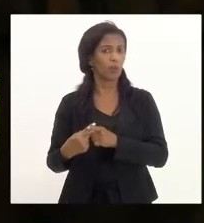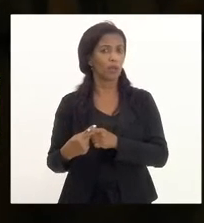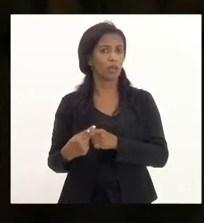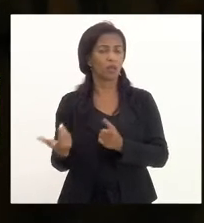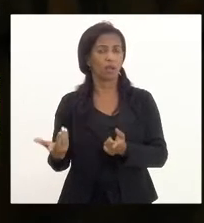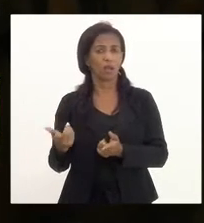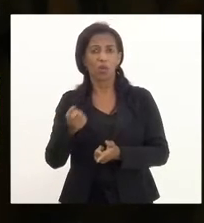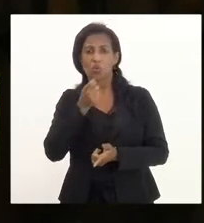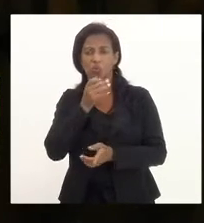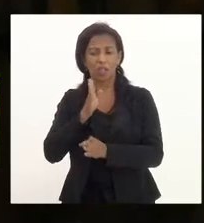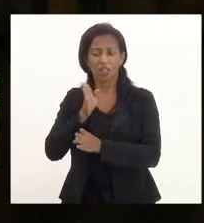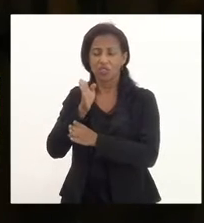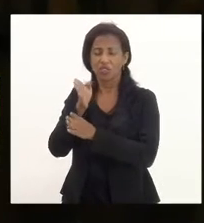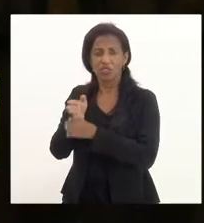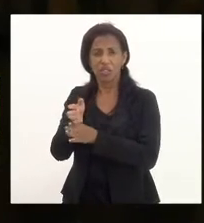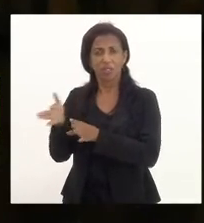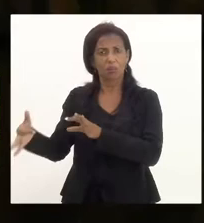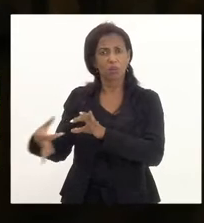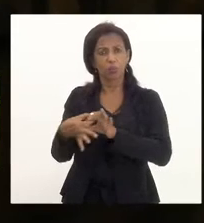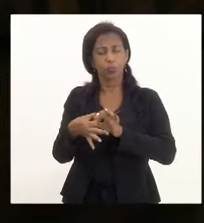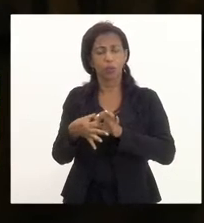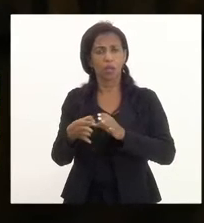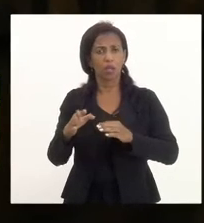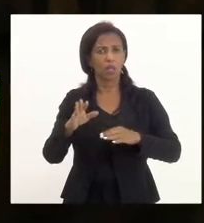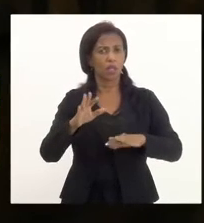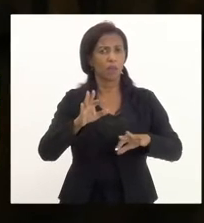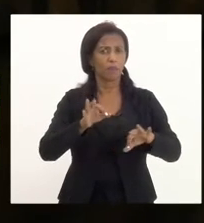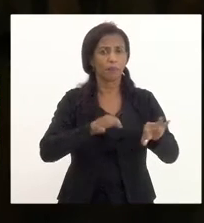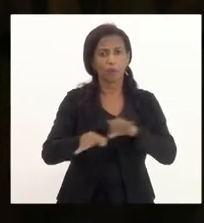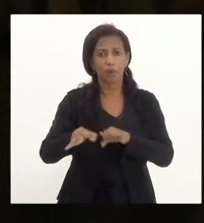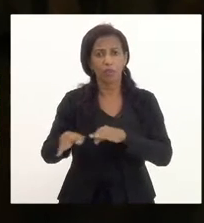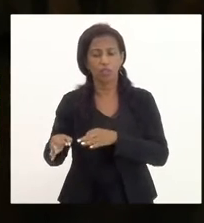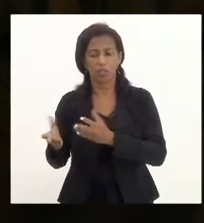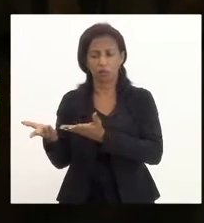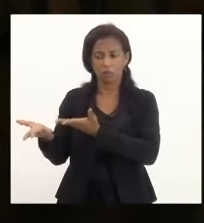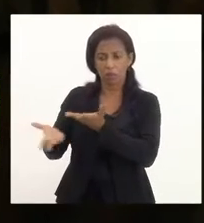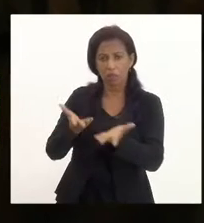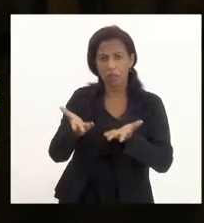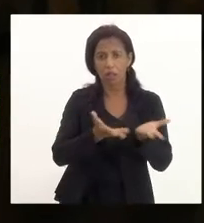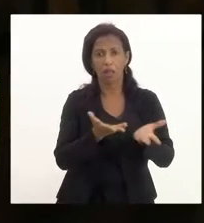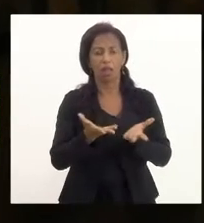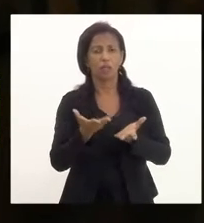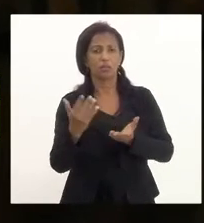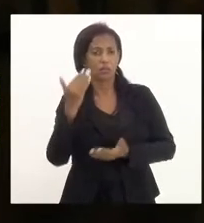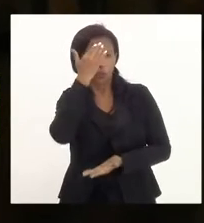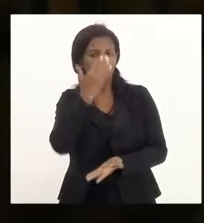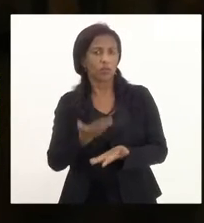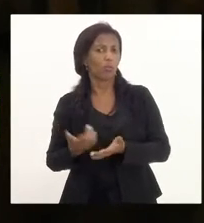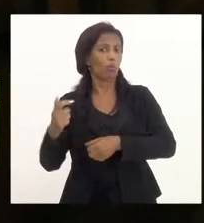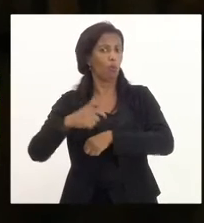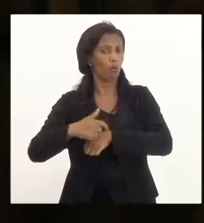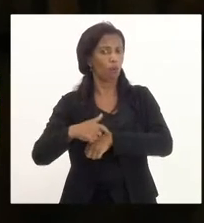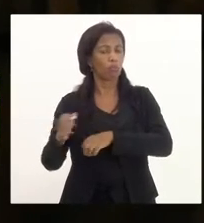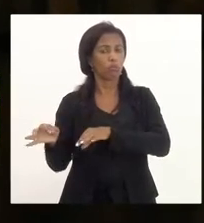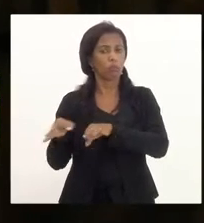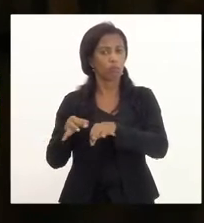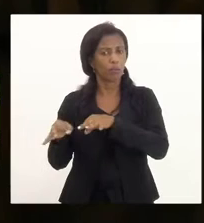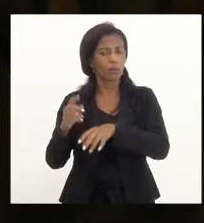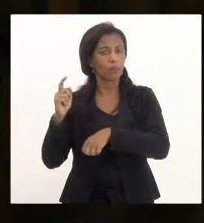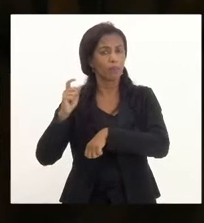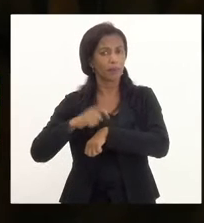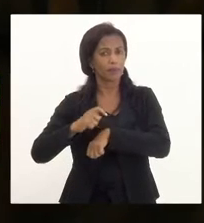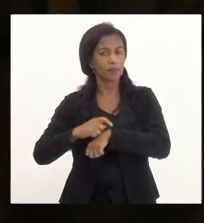de alguma forma não está diretamente vinculado nenhum projeto né que trate diretamente disso então acredito que esse é o momento